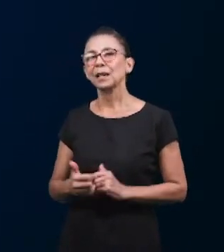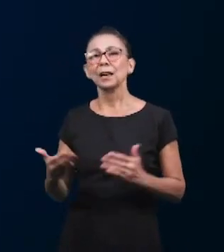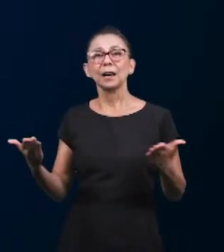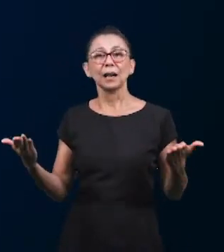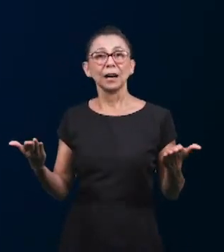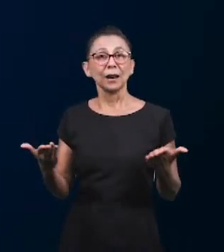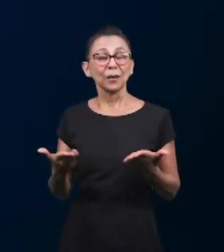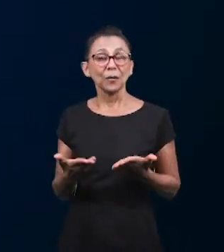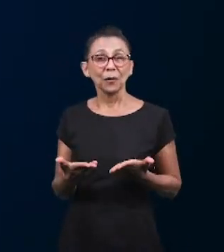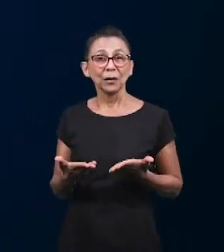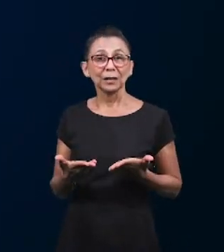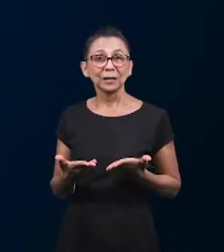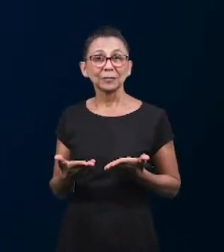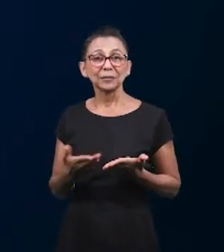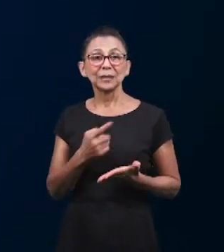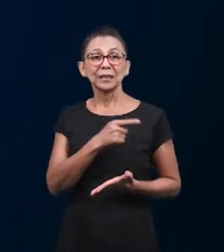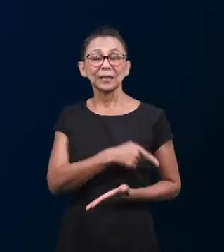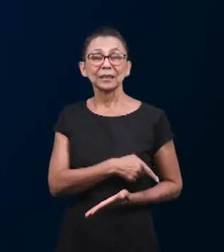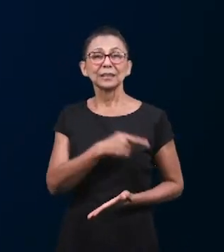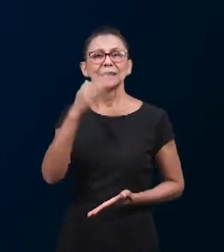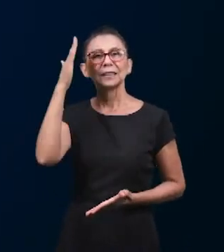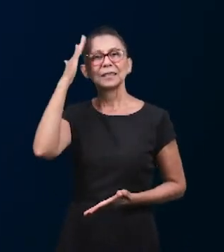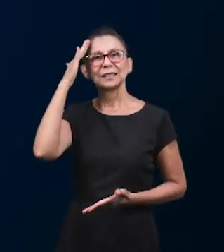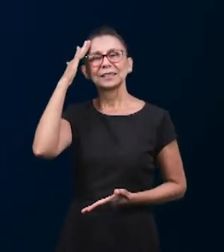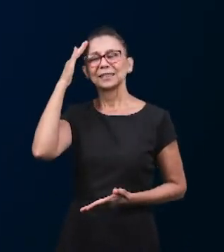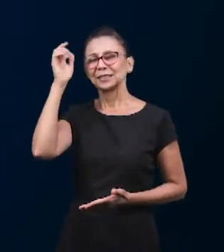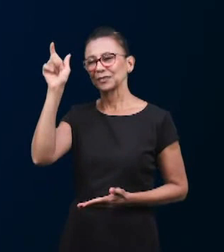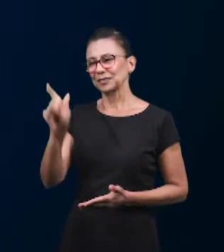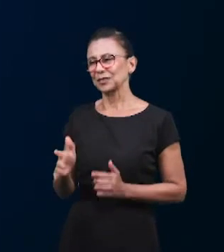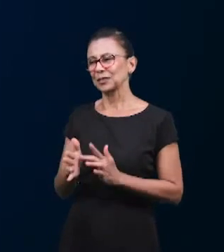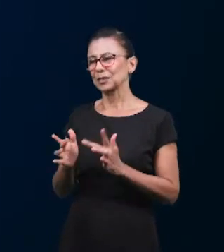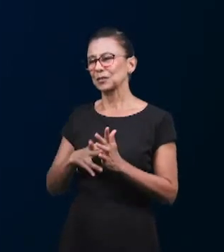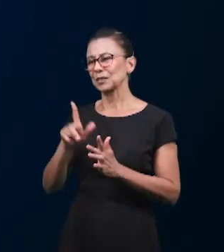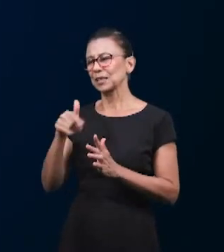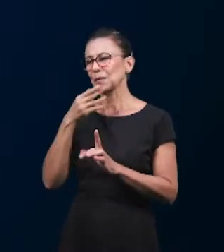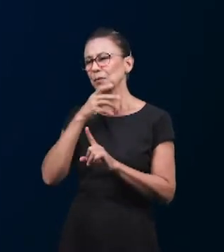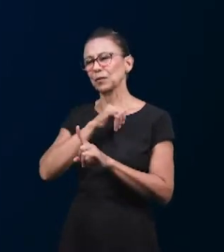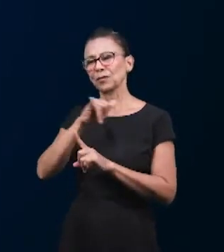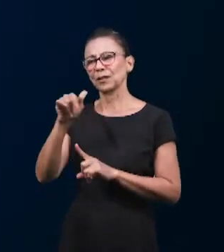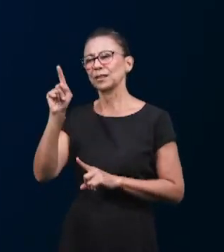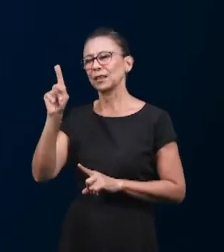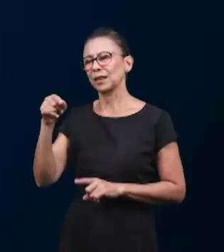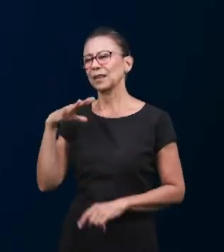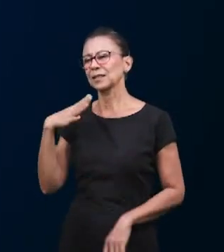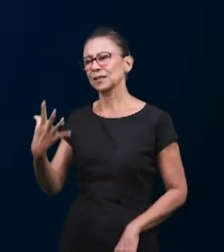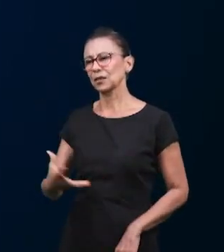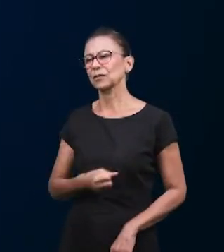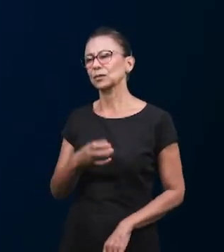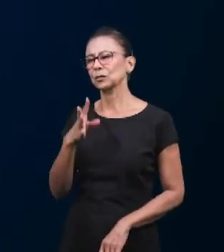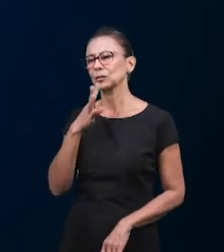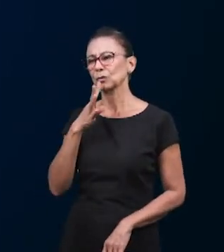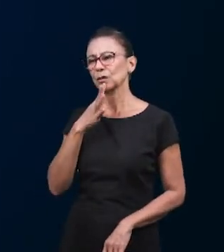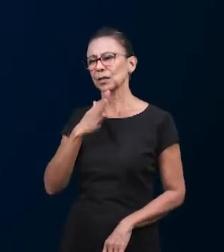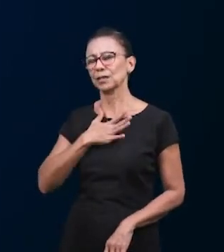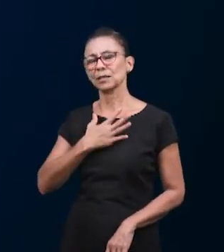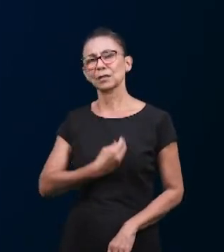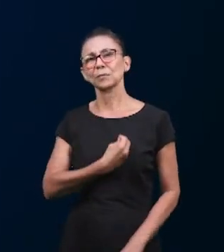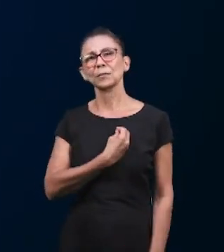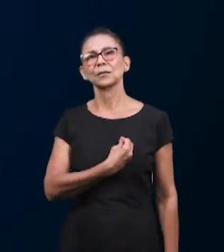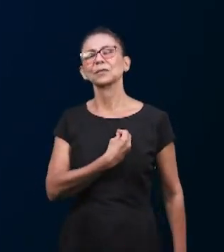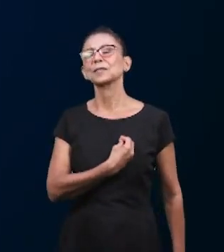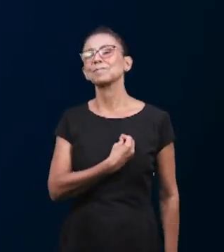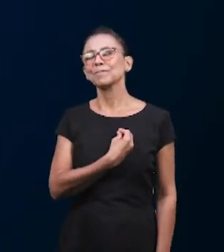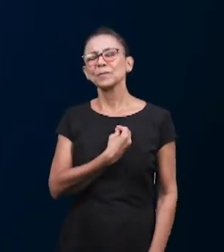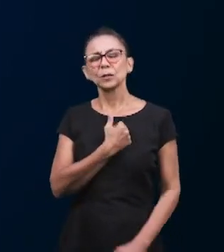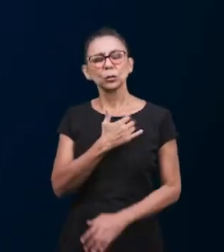consumado aquilo que ele era para ela. Vejo que tu és um profeta. Vejo que tu conheces a minha vida. Vejo